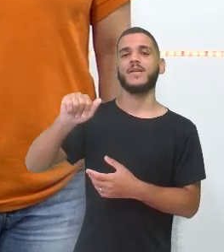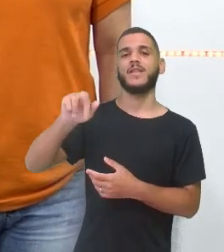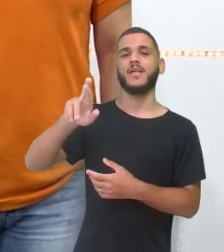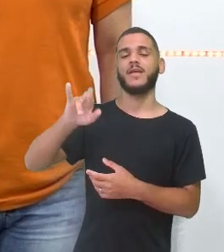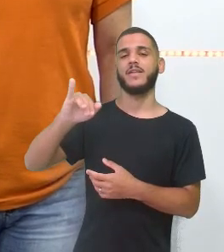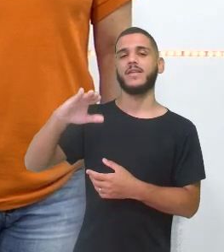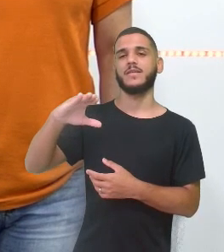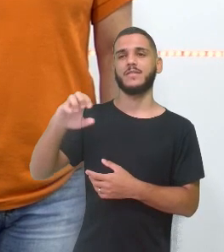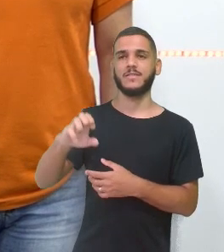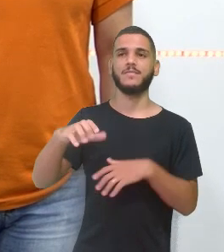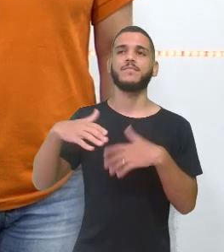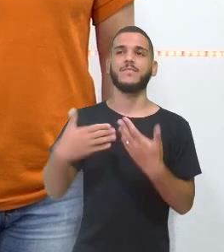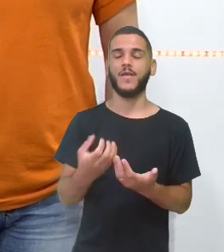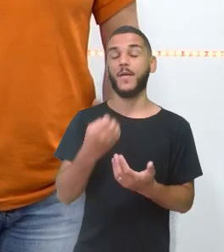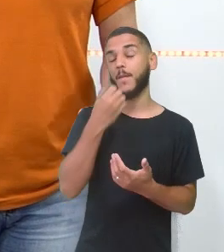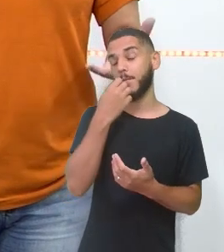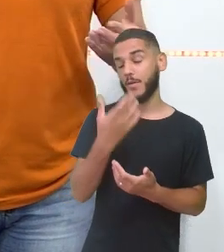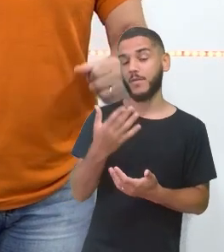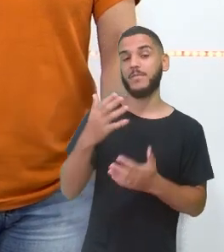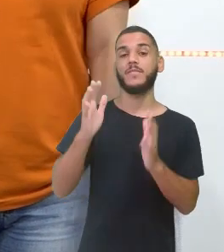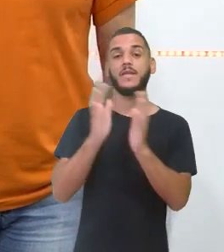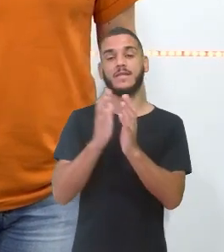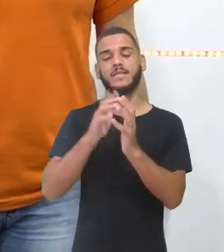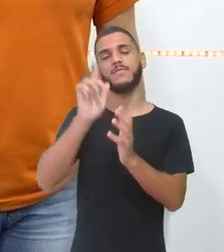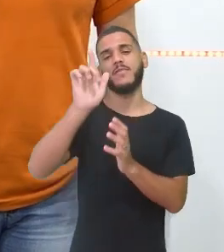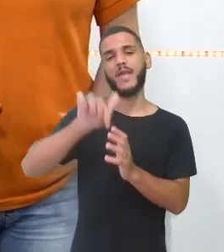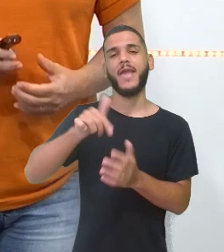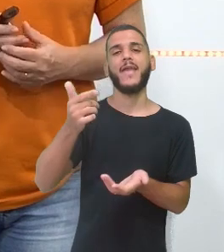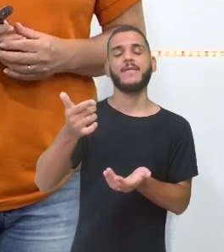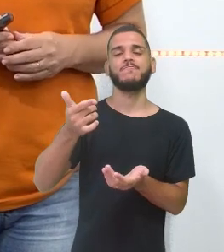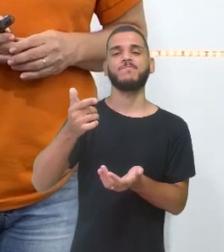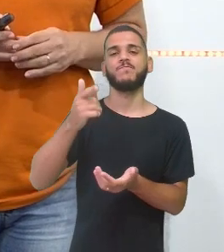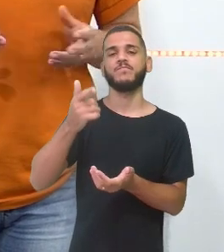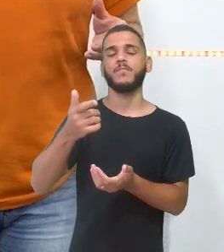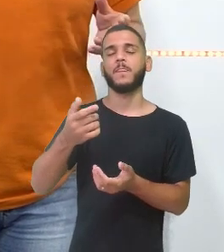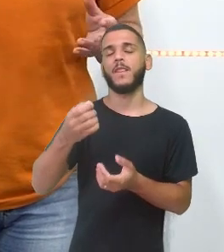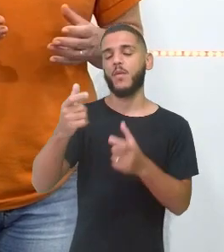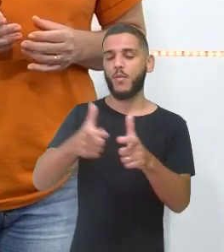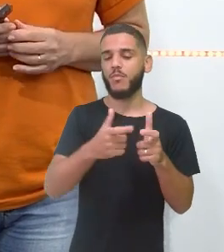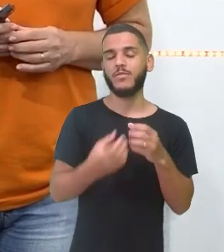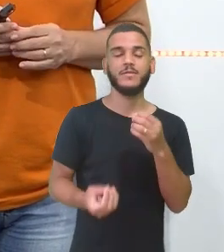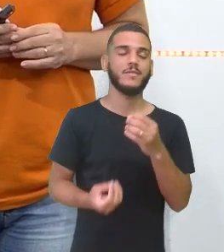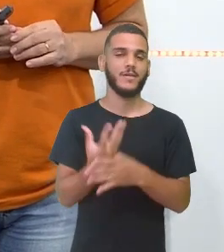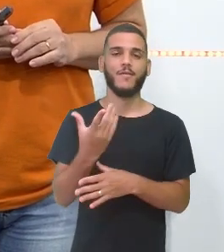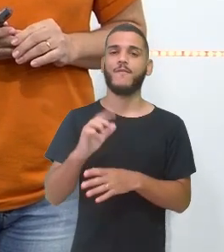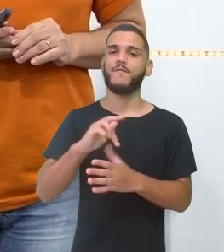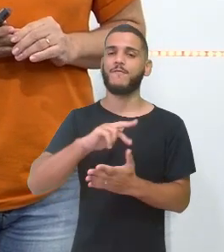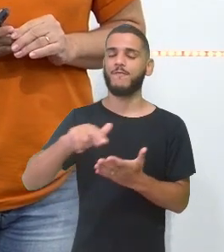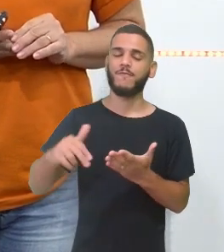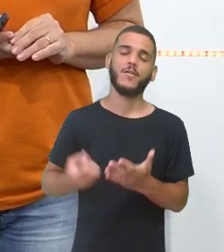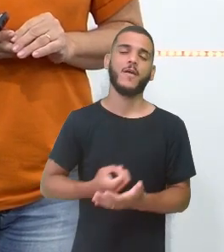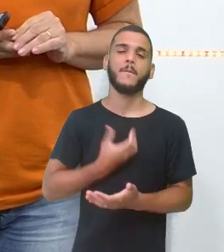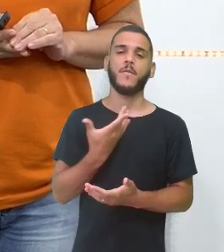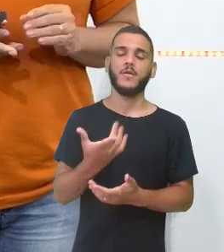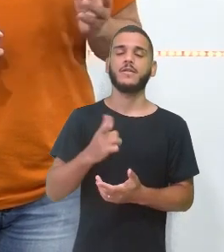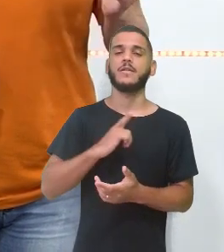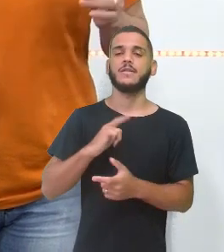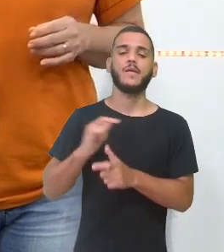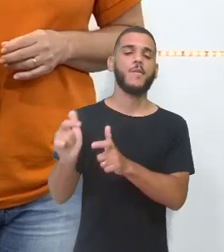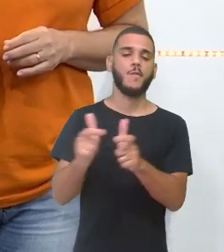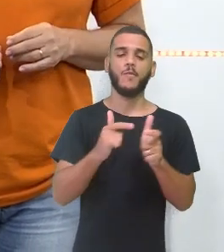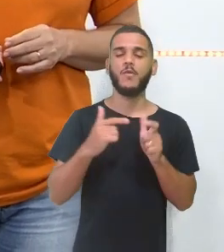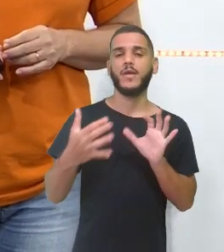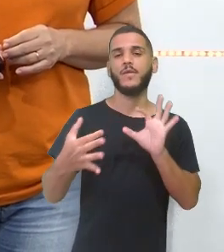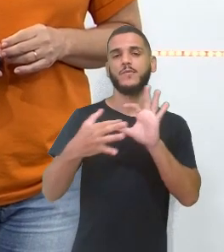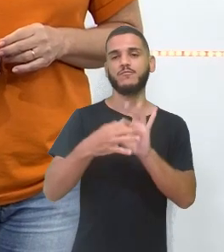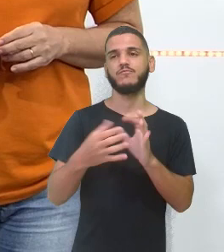maravilhosa. Bom, Recife é uma verdadeira fonte de poetas, e não por acaso. A cidade reservou um circuito turístico